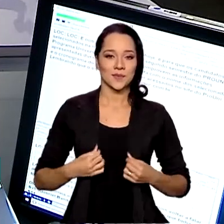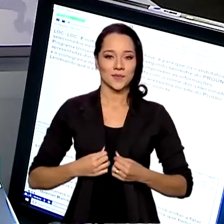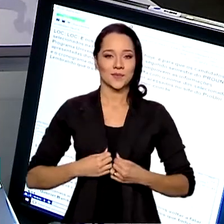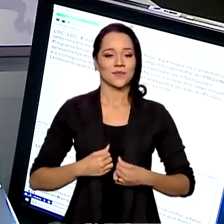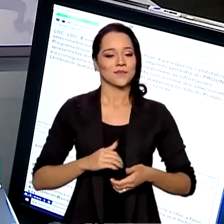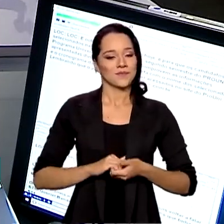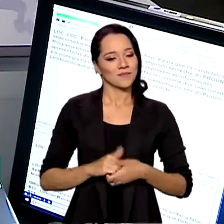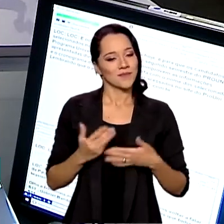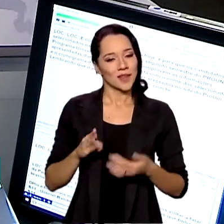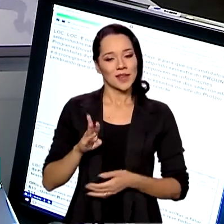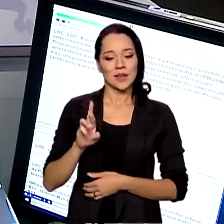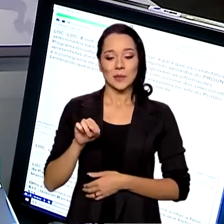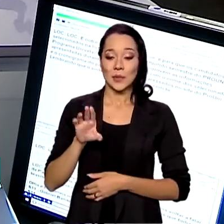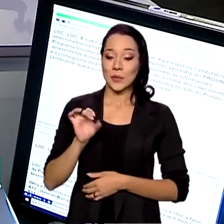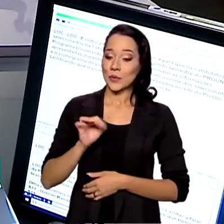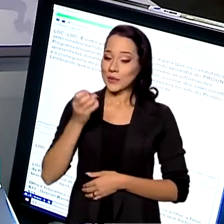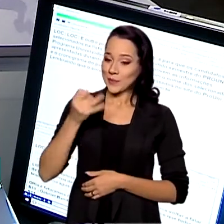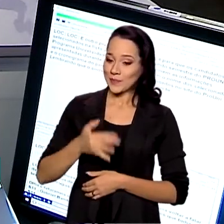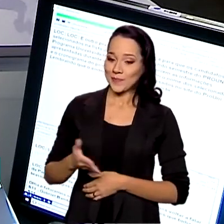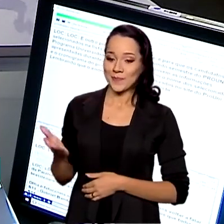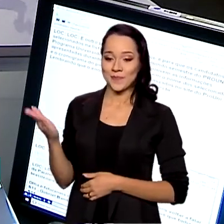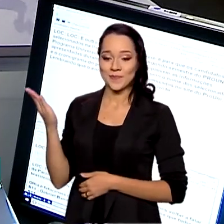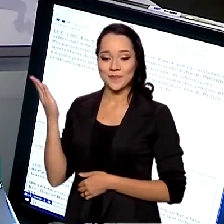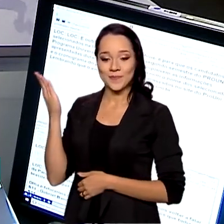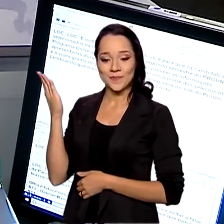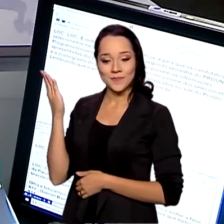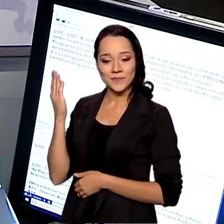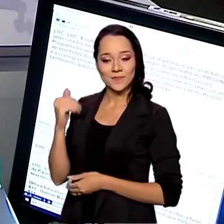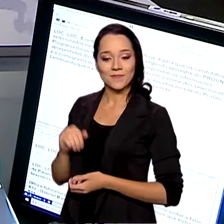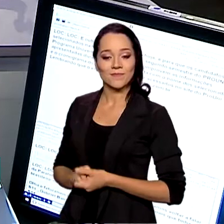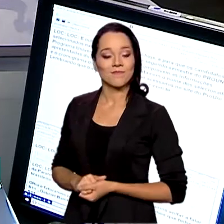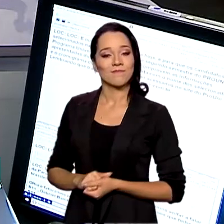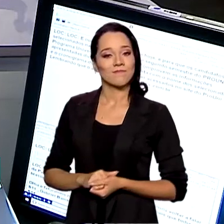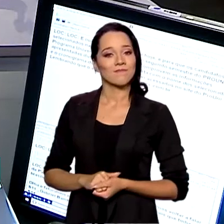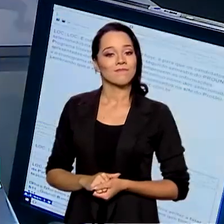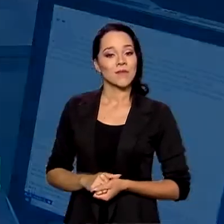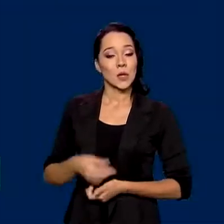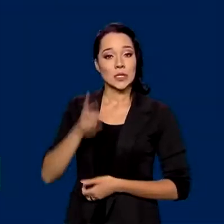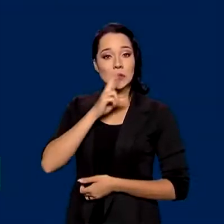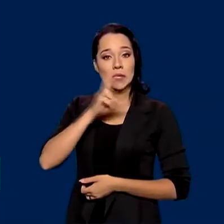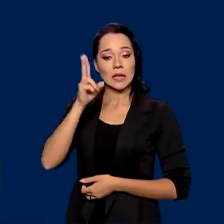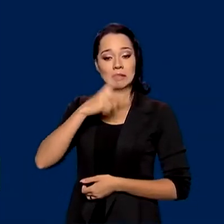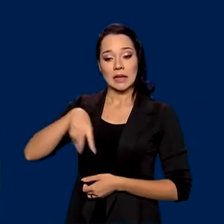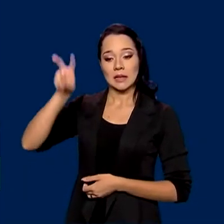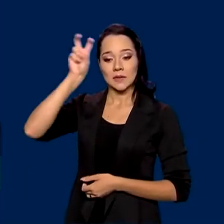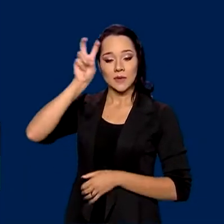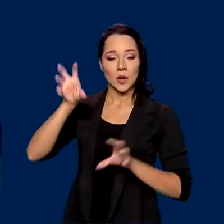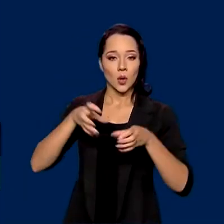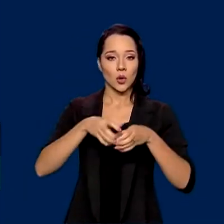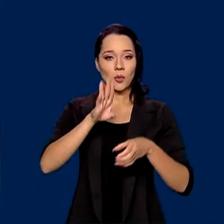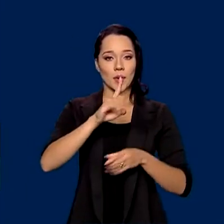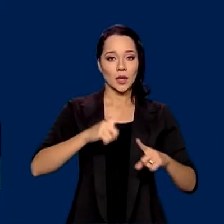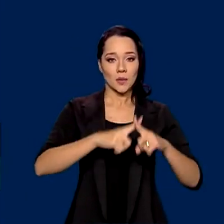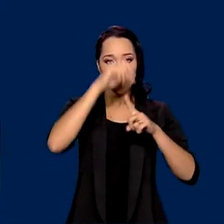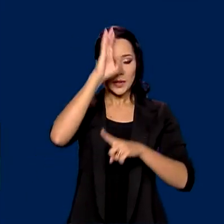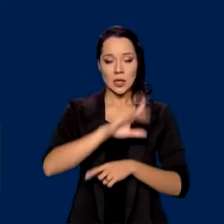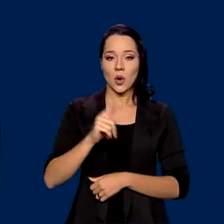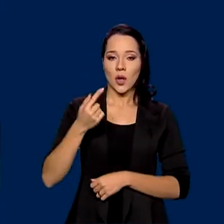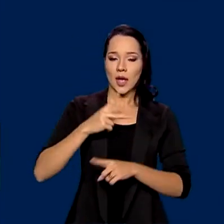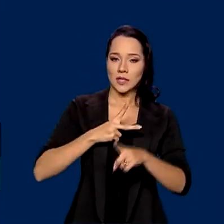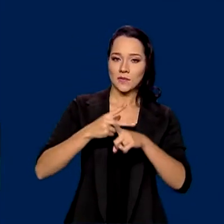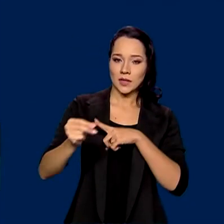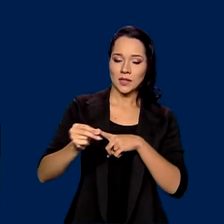Esportes. Quem chega é Bruno Mendes. E vamos começar com os resultados desta quinta-feira. A Série B do Campeonato Brasileiro, Goiás